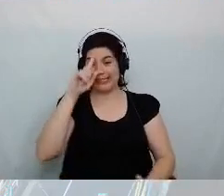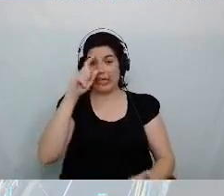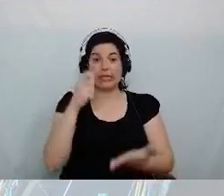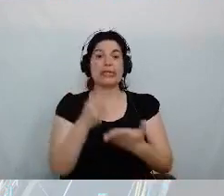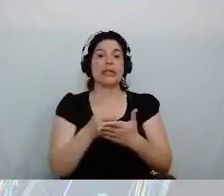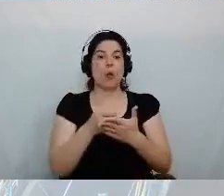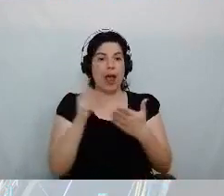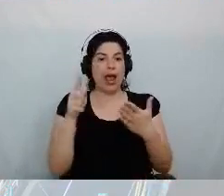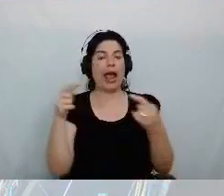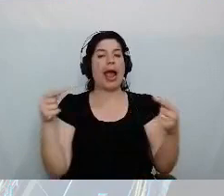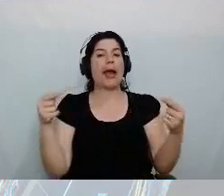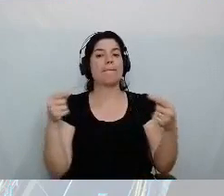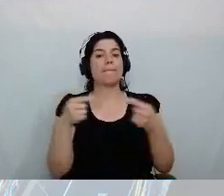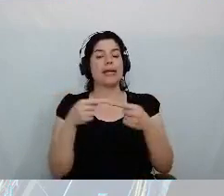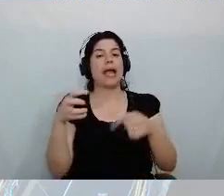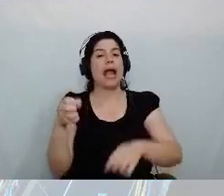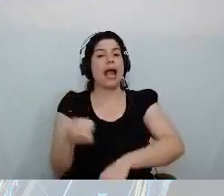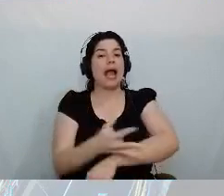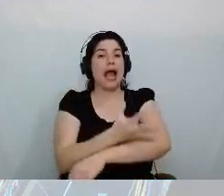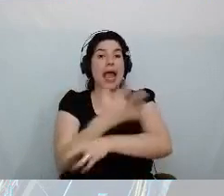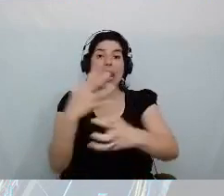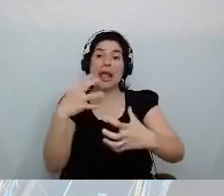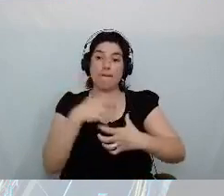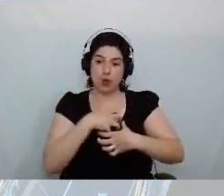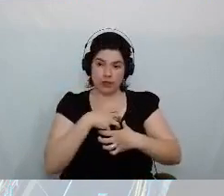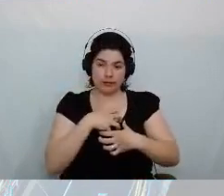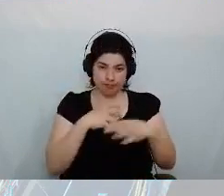são decisões emocionais. Beleza?